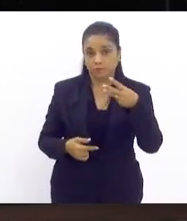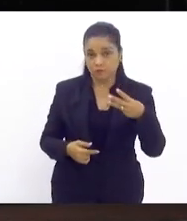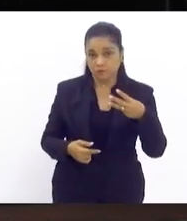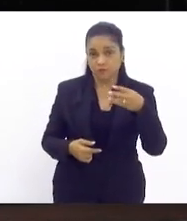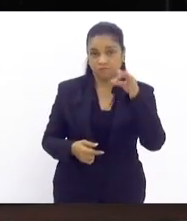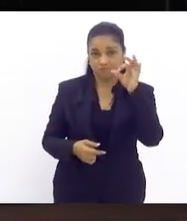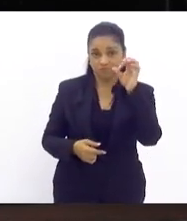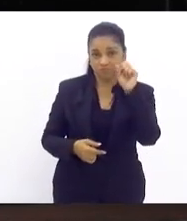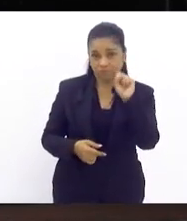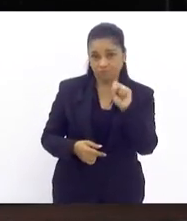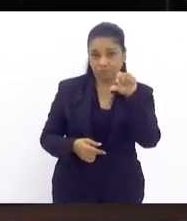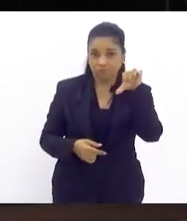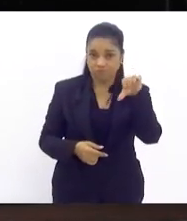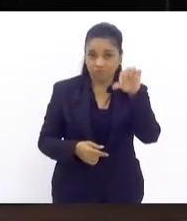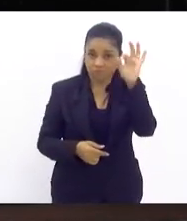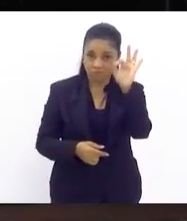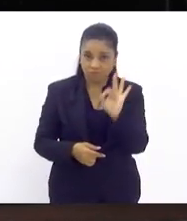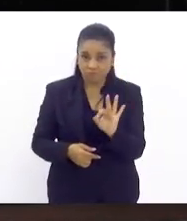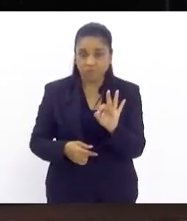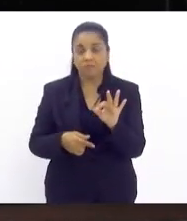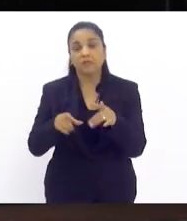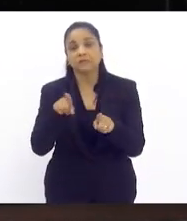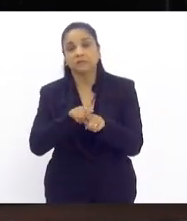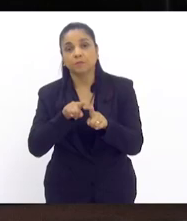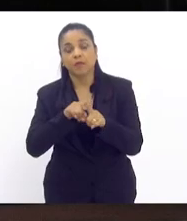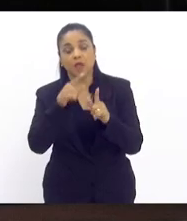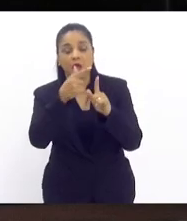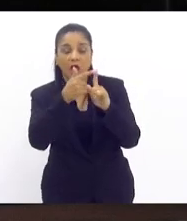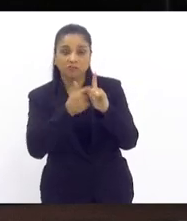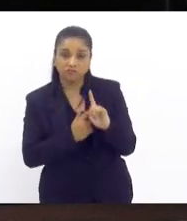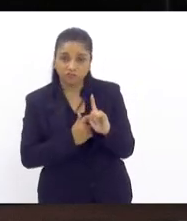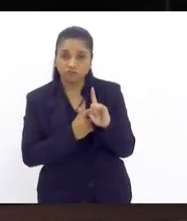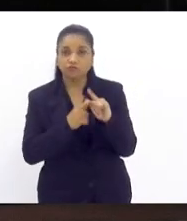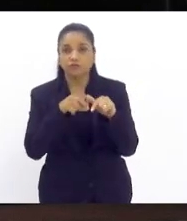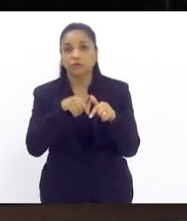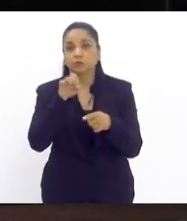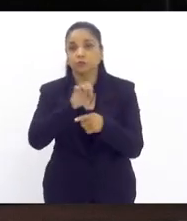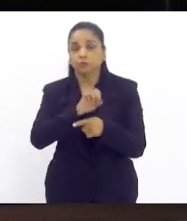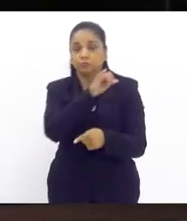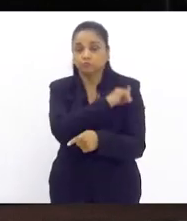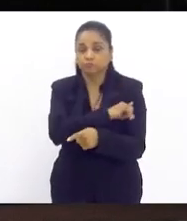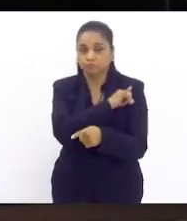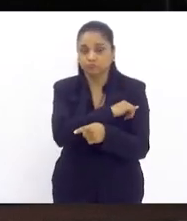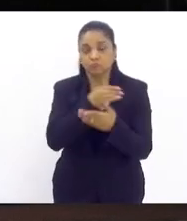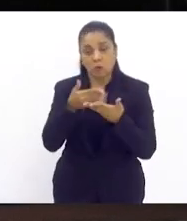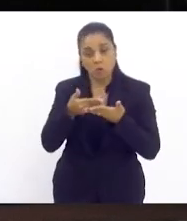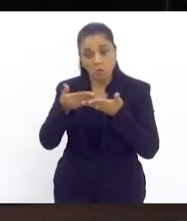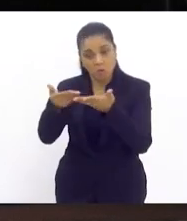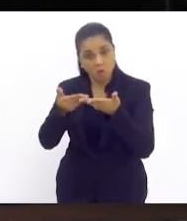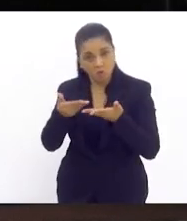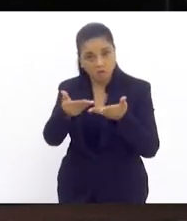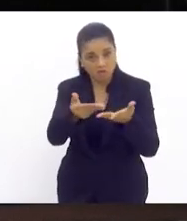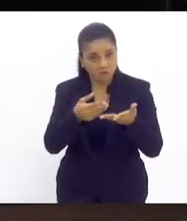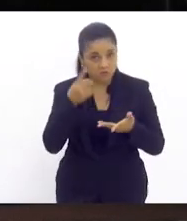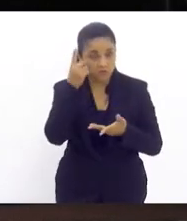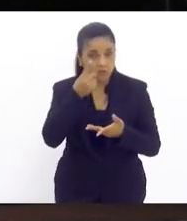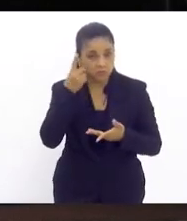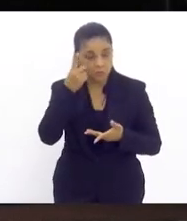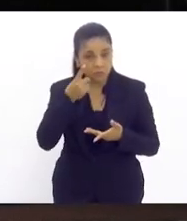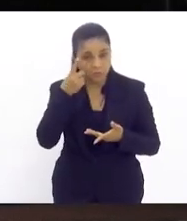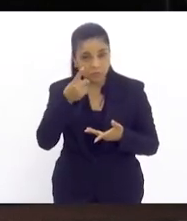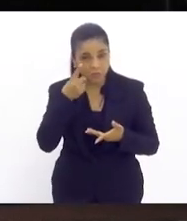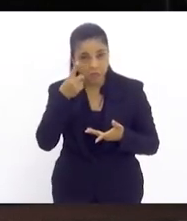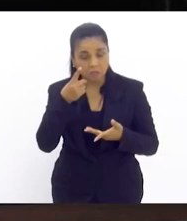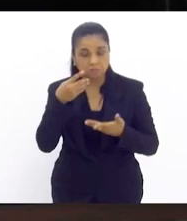dar destaque também para a dívida consolidada do Estado do Rio de Janeiro. Convido os deputados que iniciam os